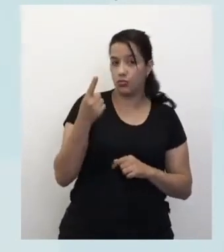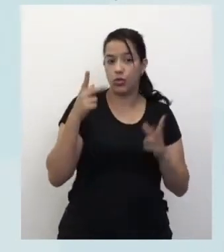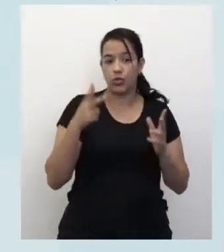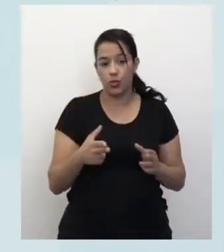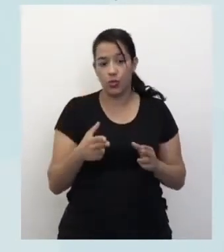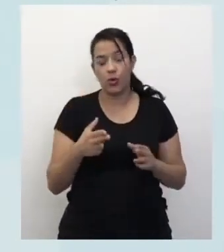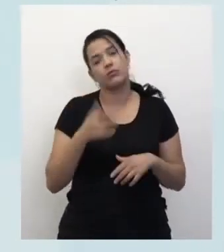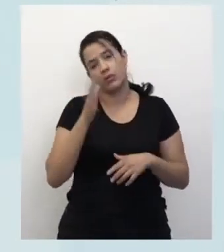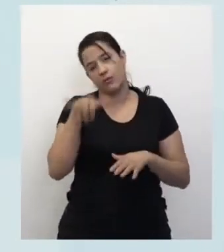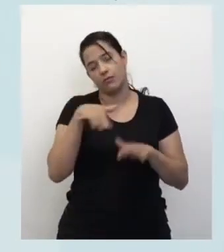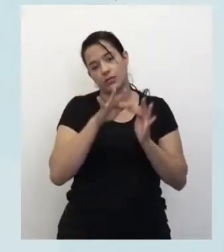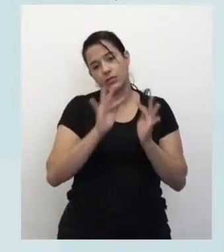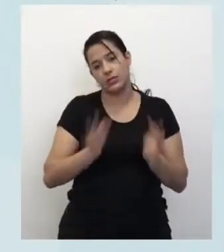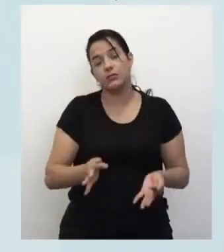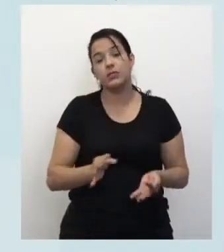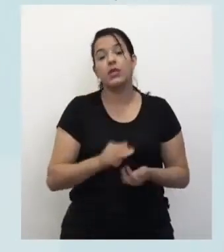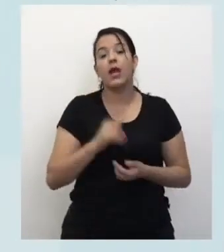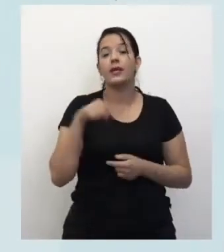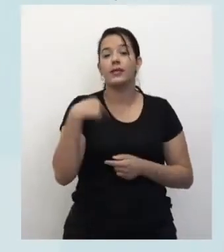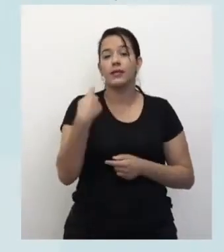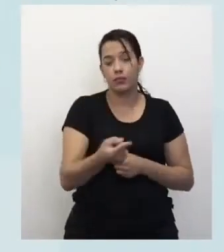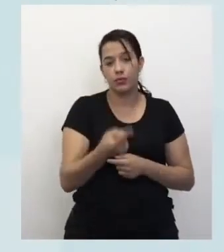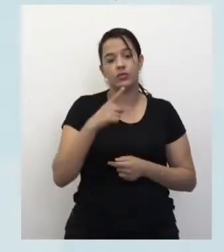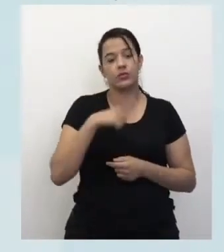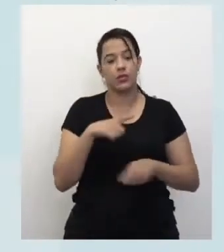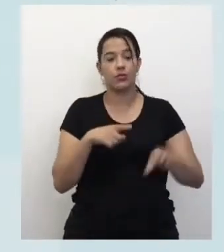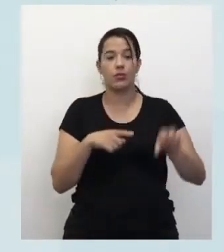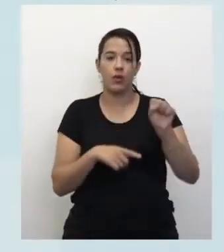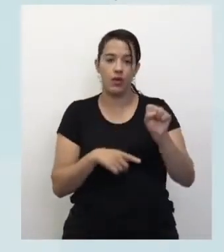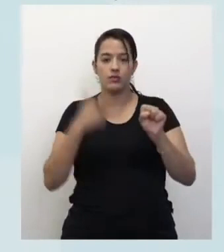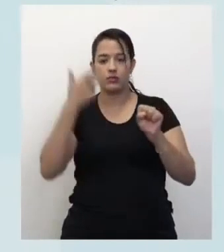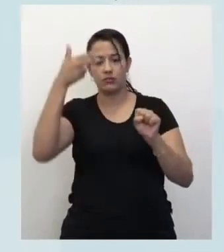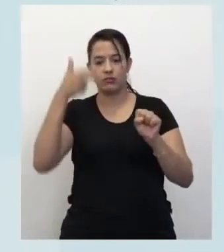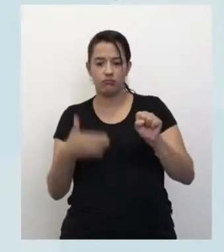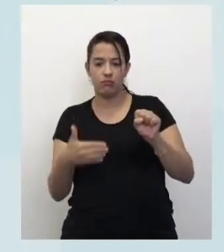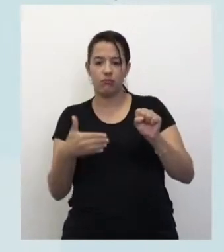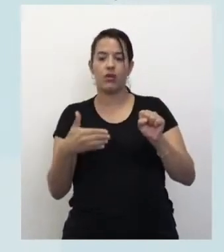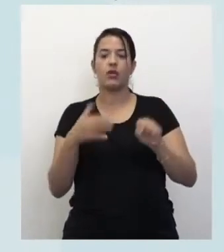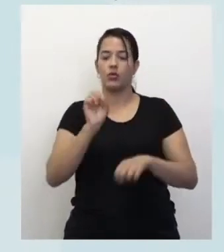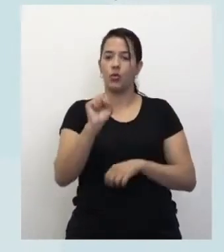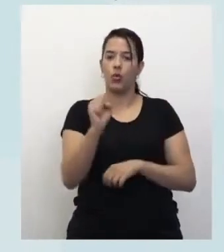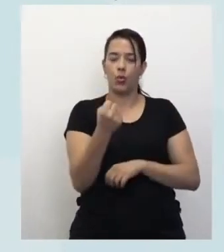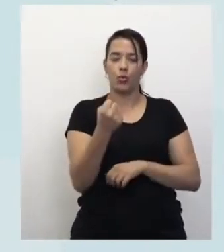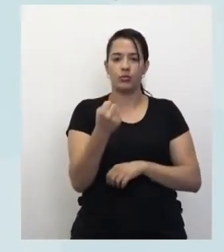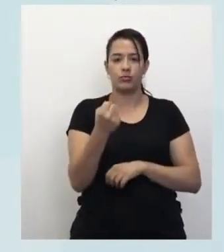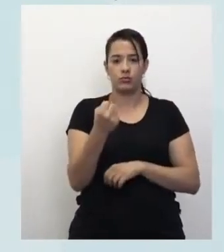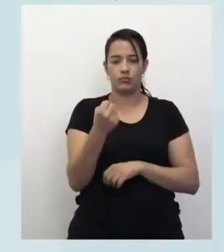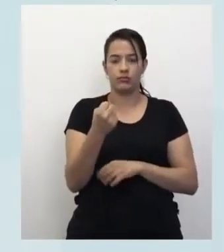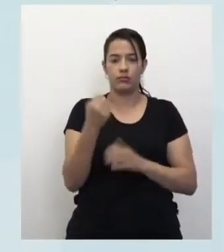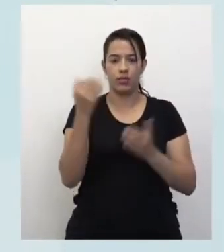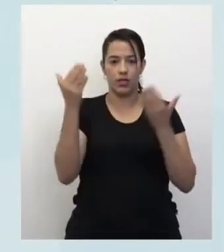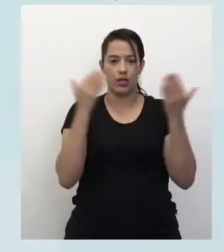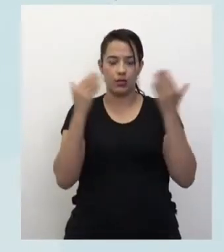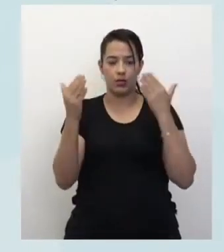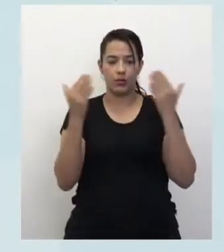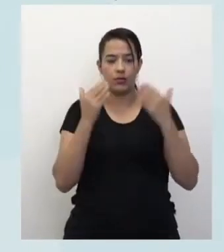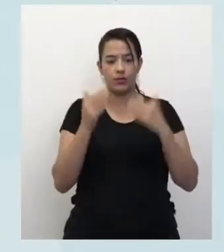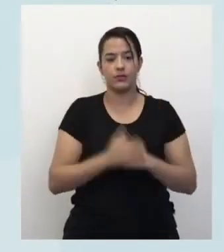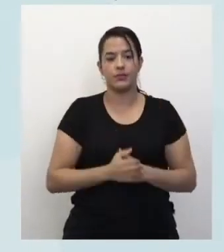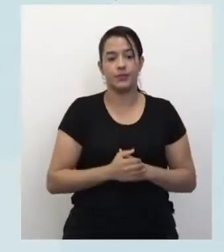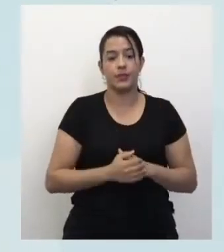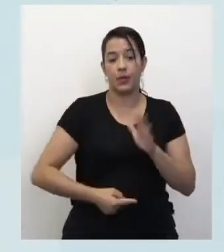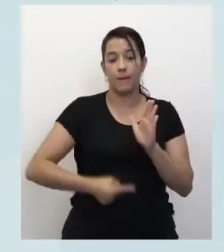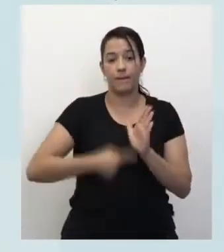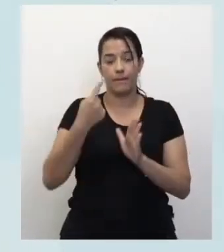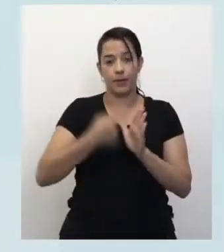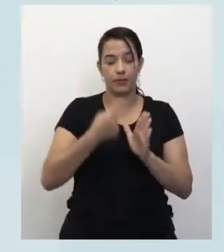ser mais simples, tá? E aí a gente consegue estabelecer essa relação, igual o professor Antero falou. E Sim. aí a gente consegue, primeira delas, né? Estabelecer